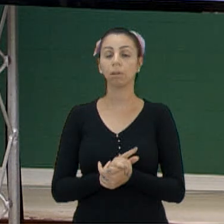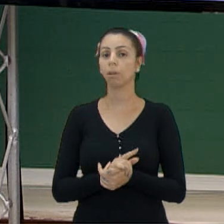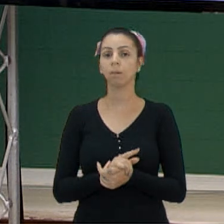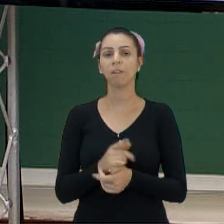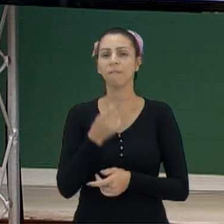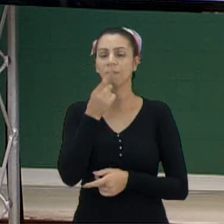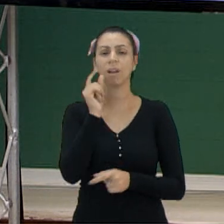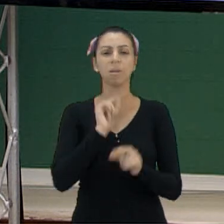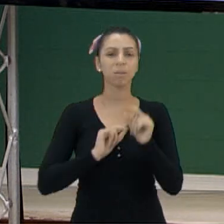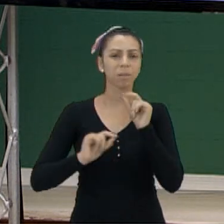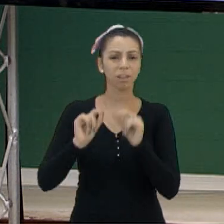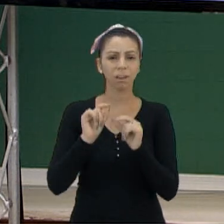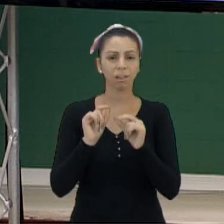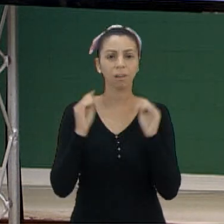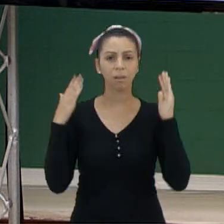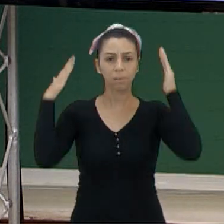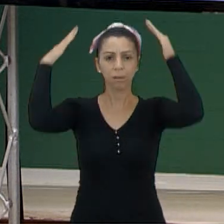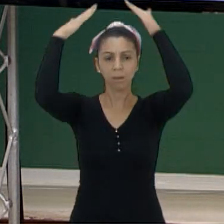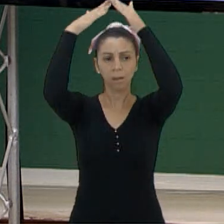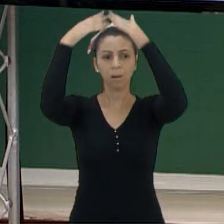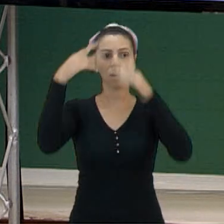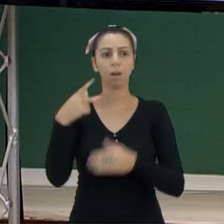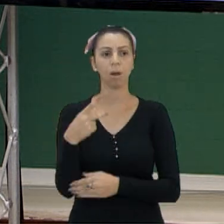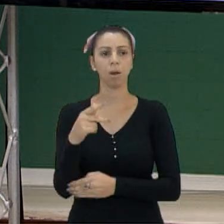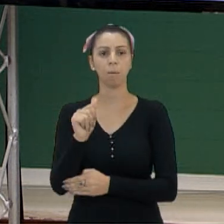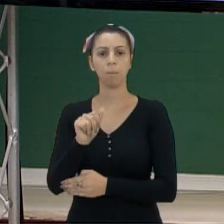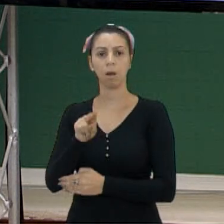muito sobre o Papa Paulo IV. Tá?